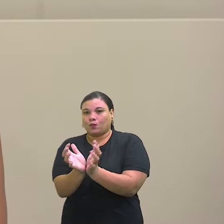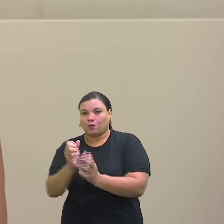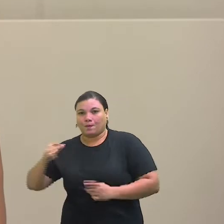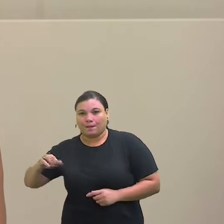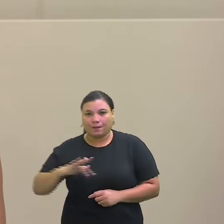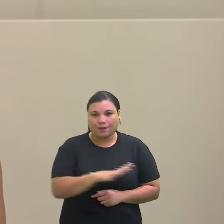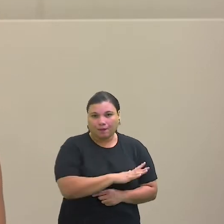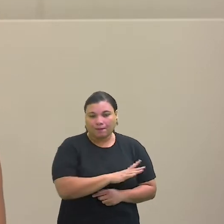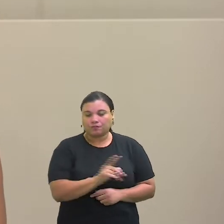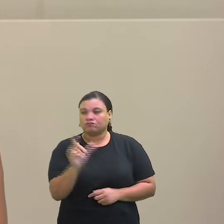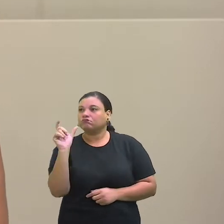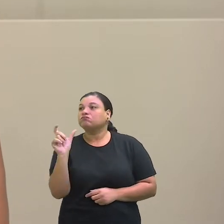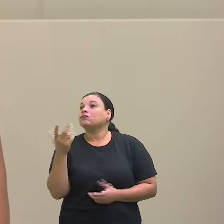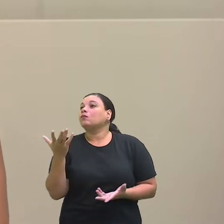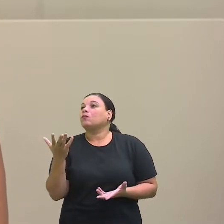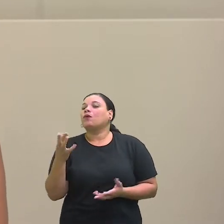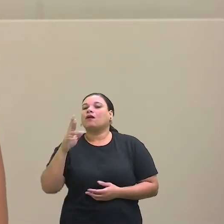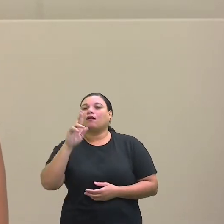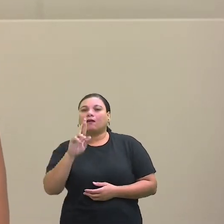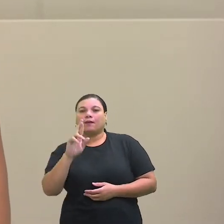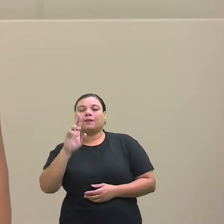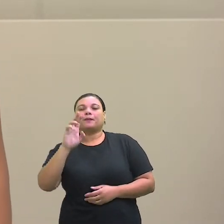R. E.